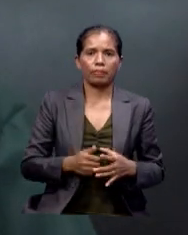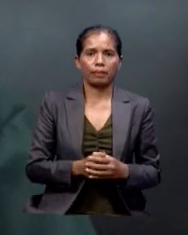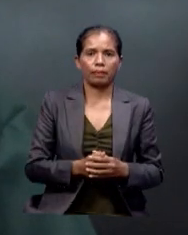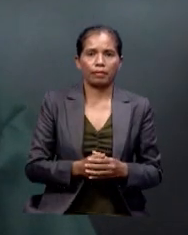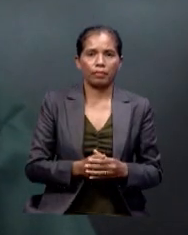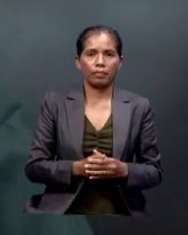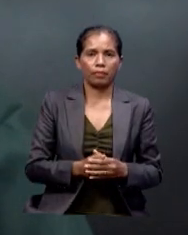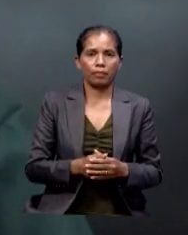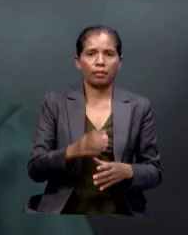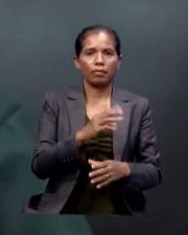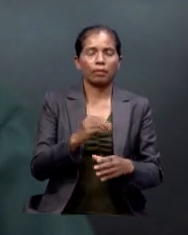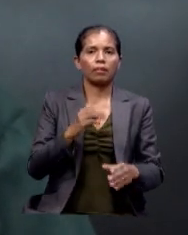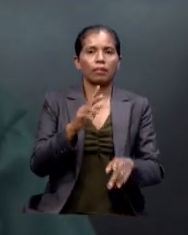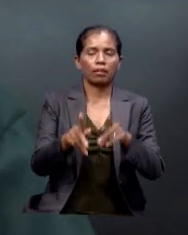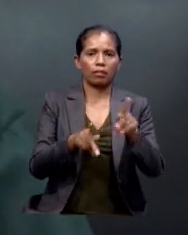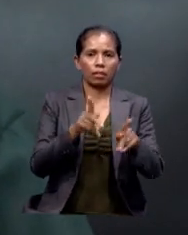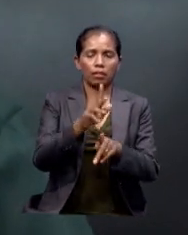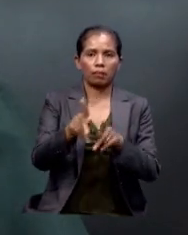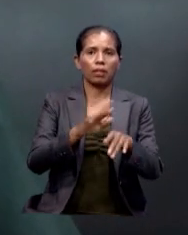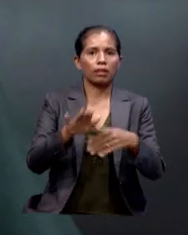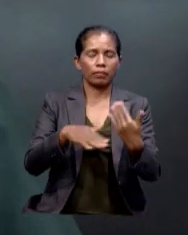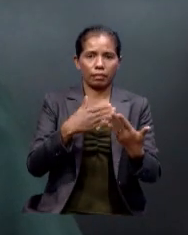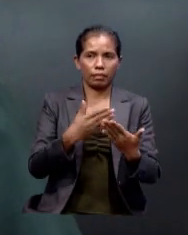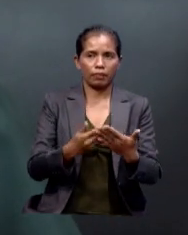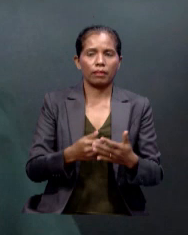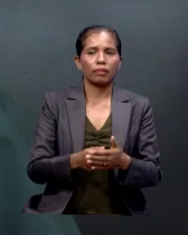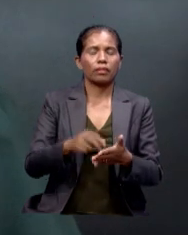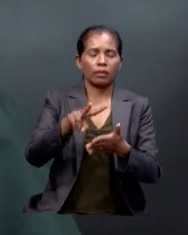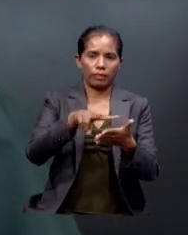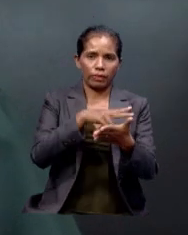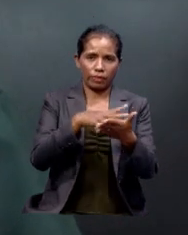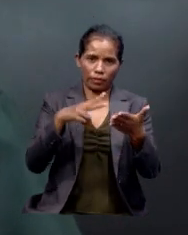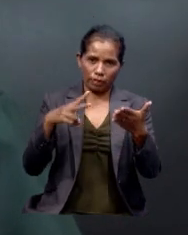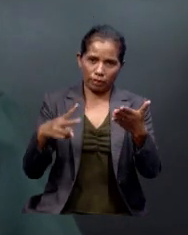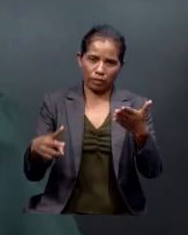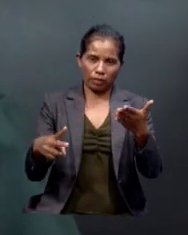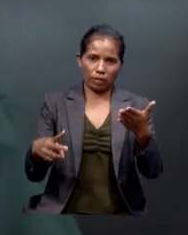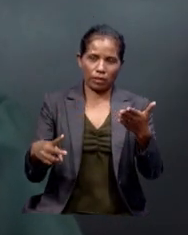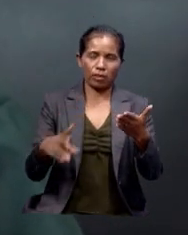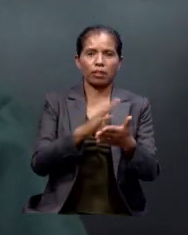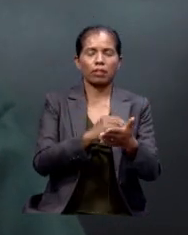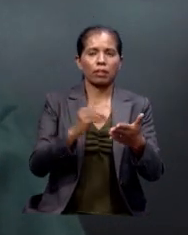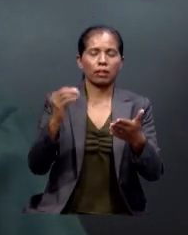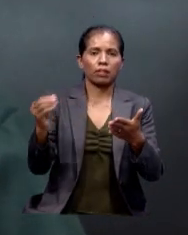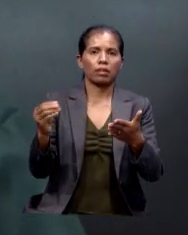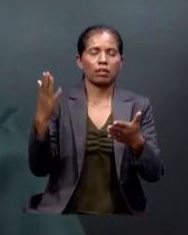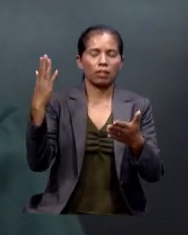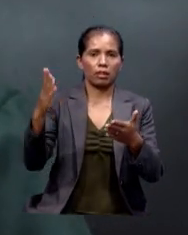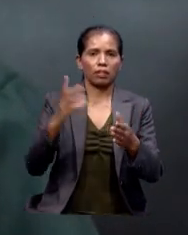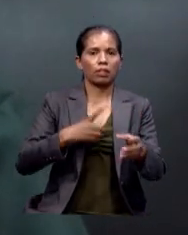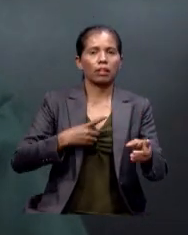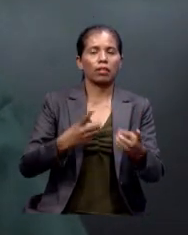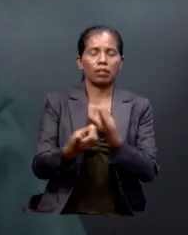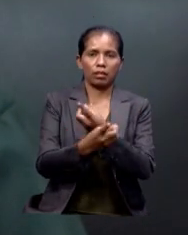dos eventos bárbaros, violentos de assalto às instituições